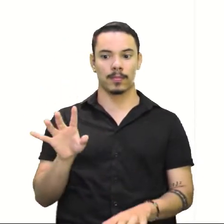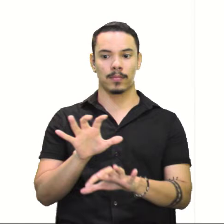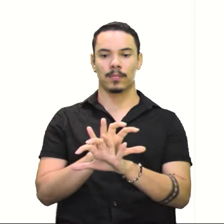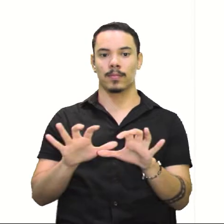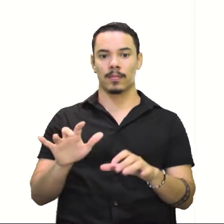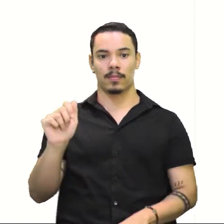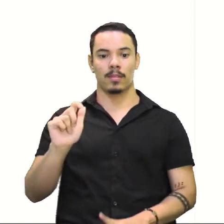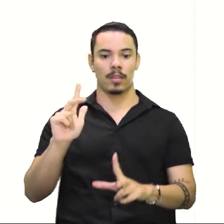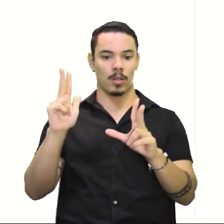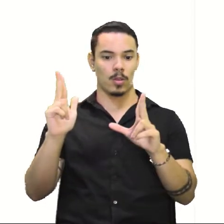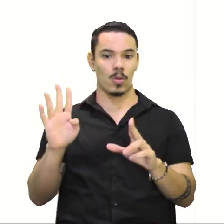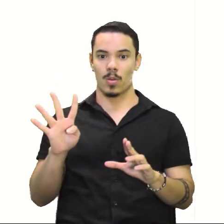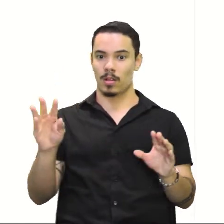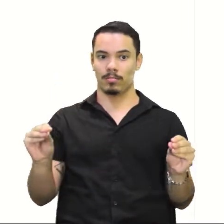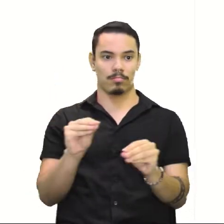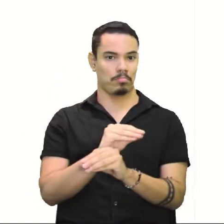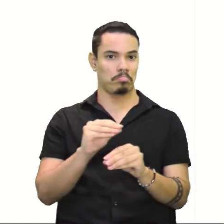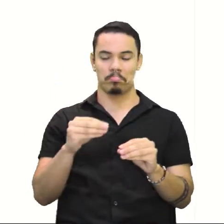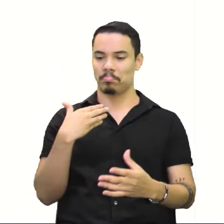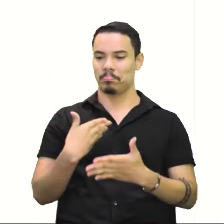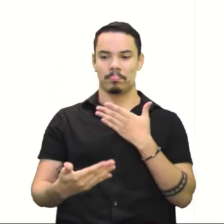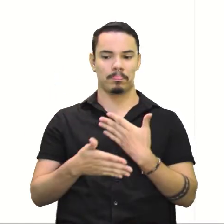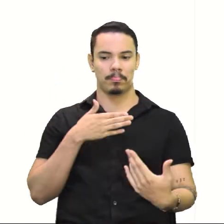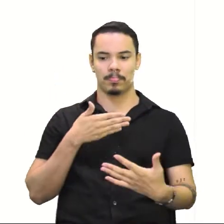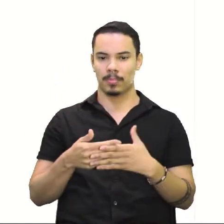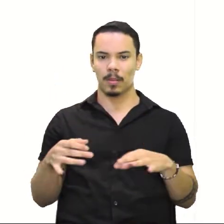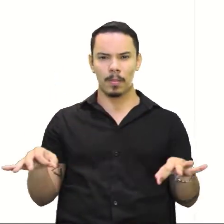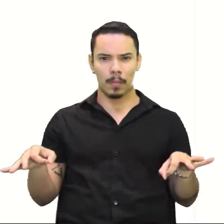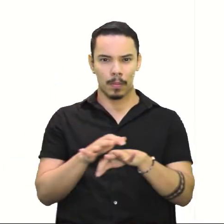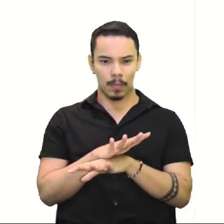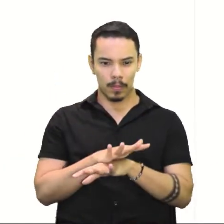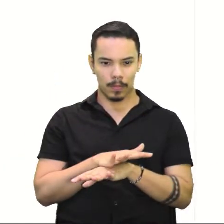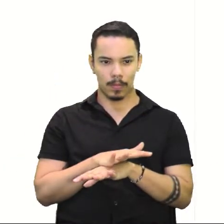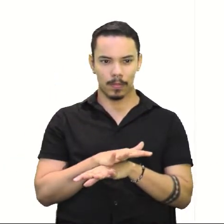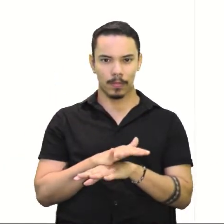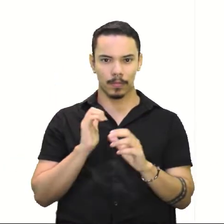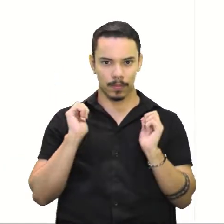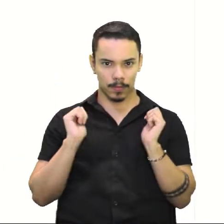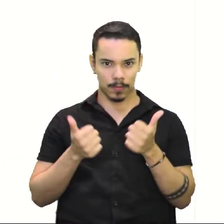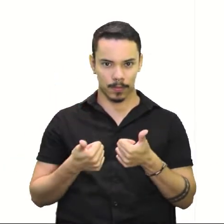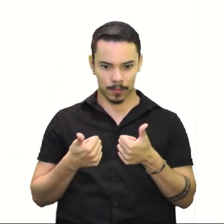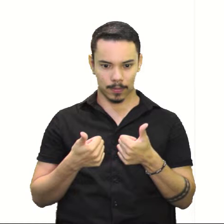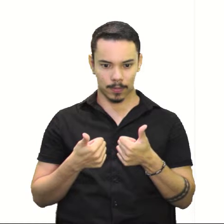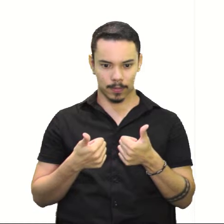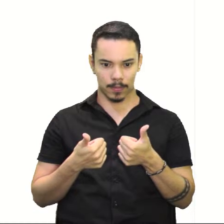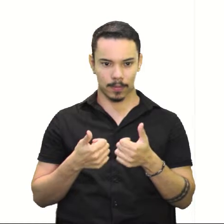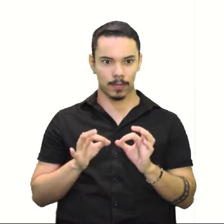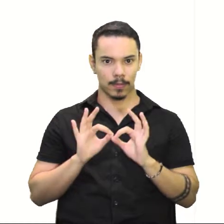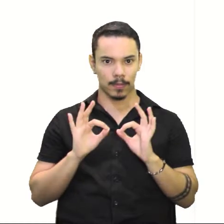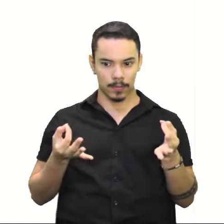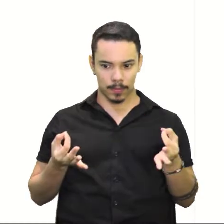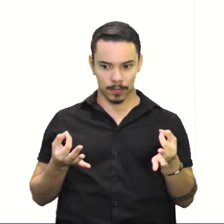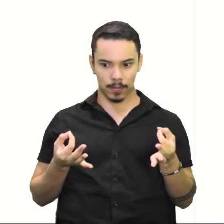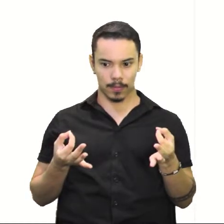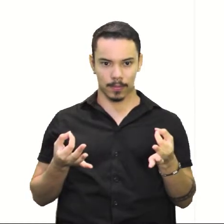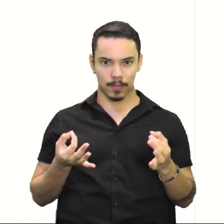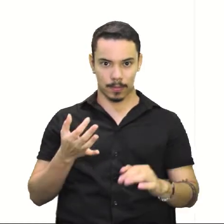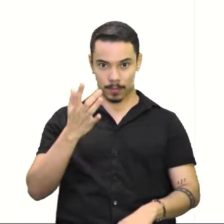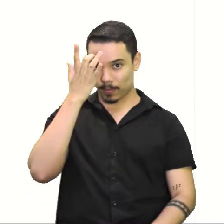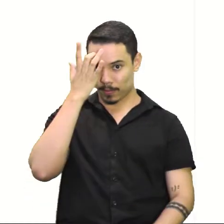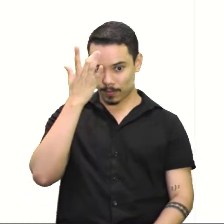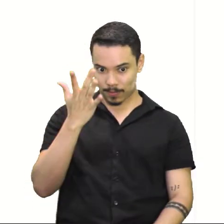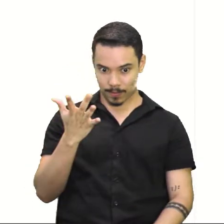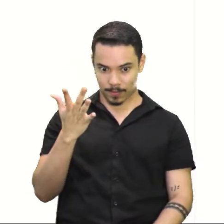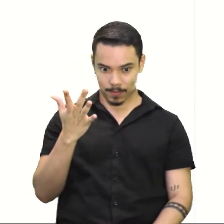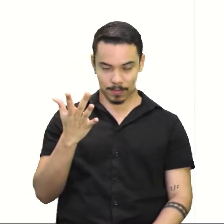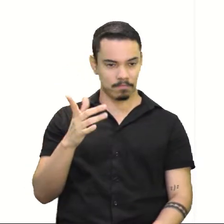igual a 4. É igual a 4. Pronto, pronto? Beleza, beleza? Simples assim? Fácil,